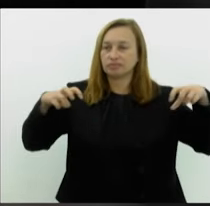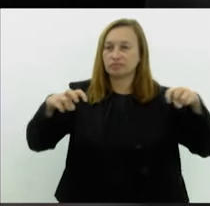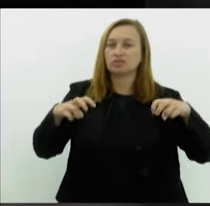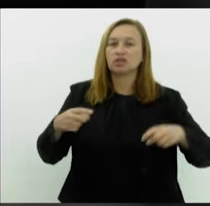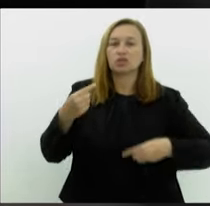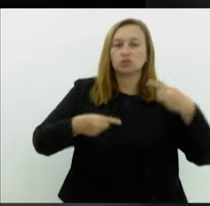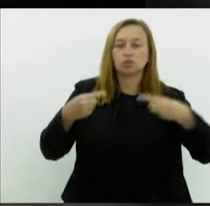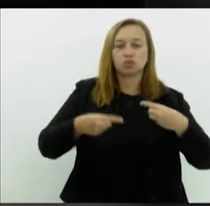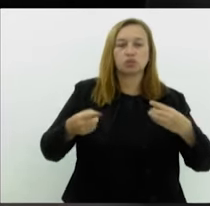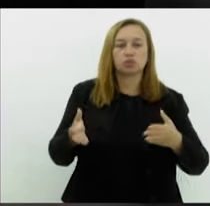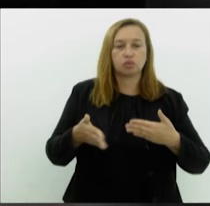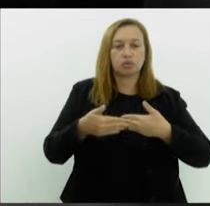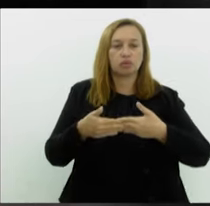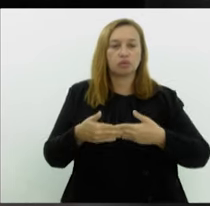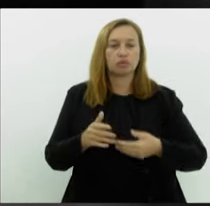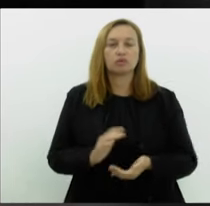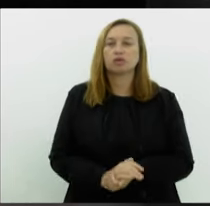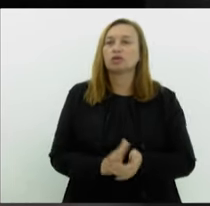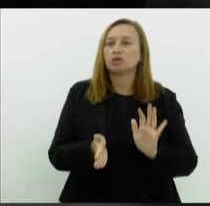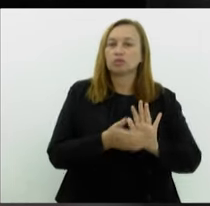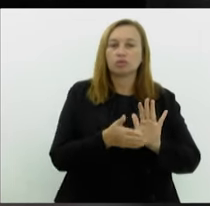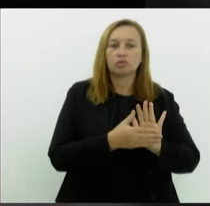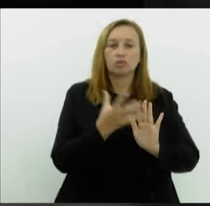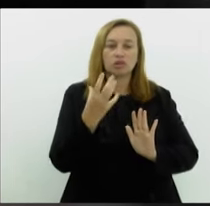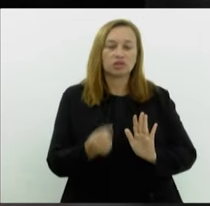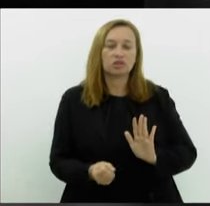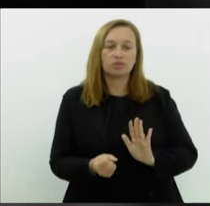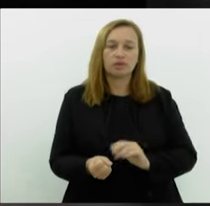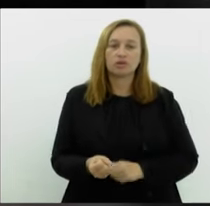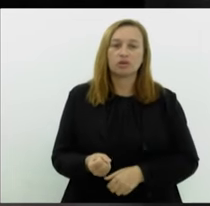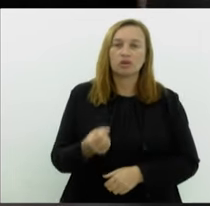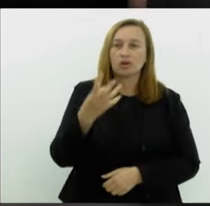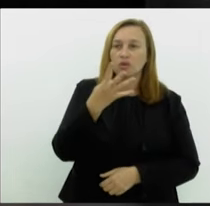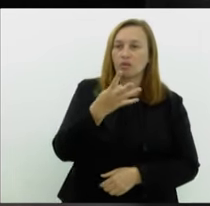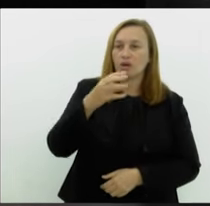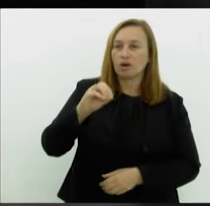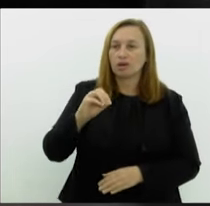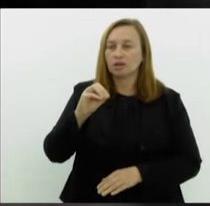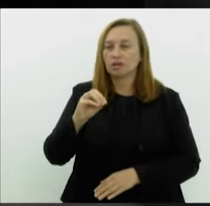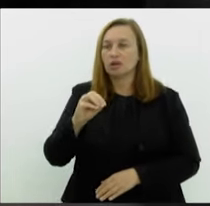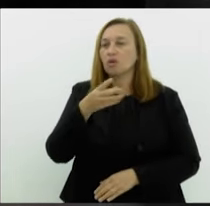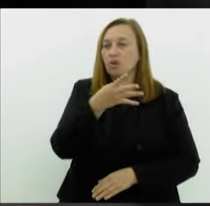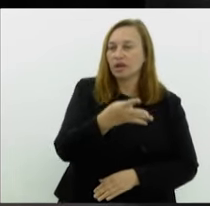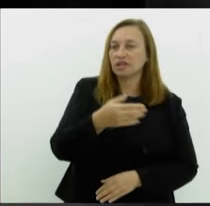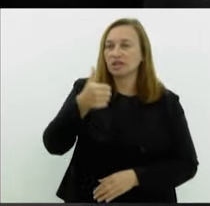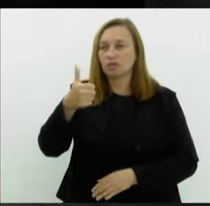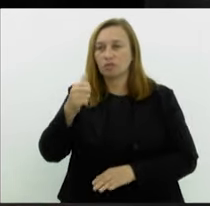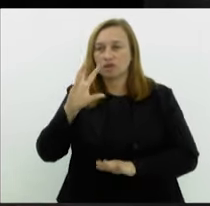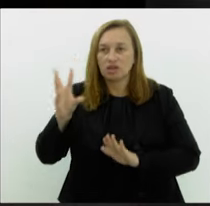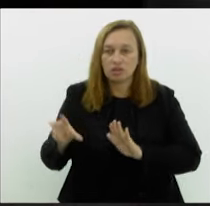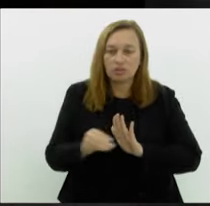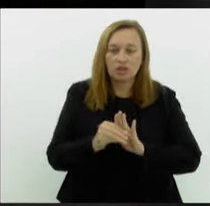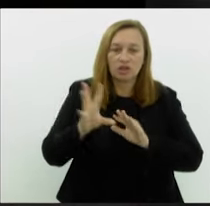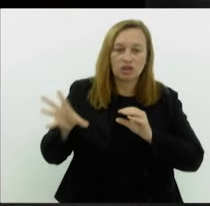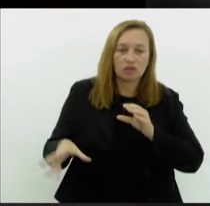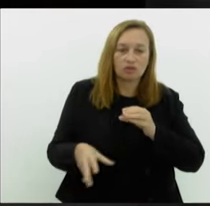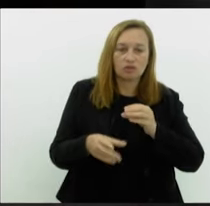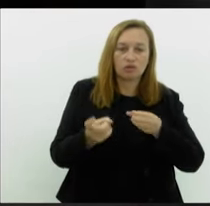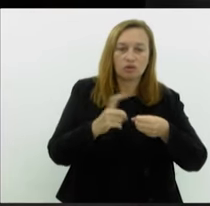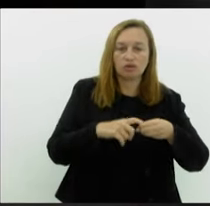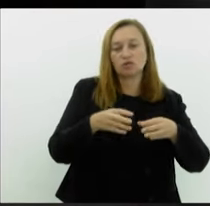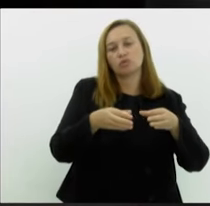quem queira discutir, encerrada a discussão, a presente proposta recebeu 41 emendas e retorna às